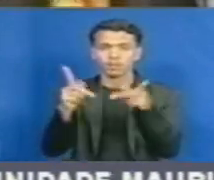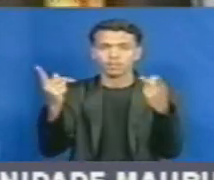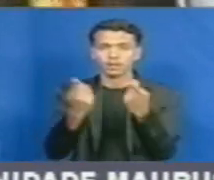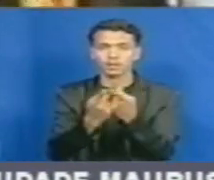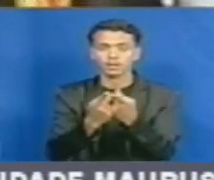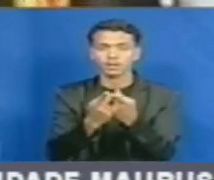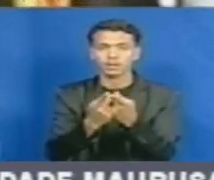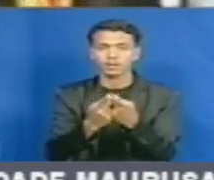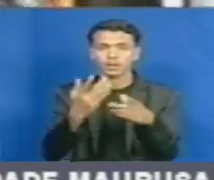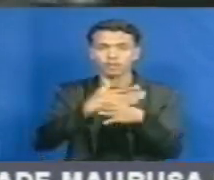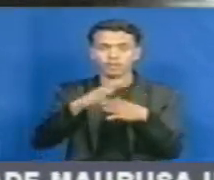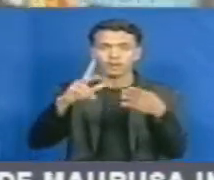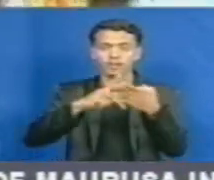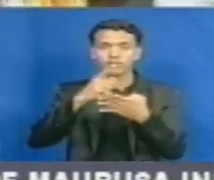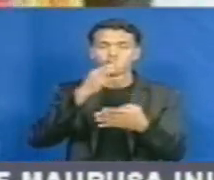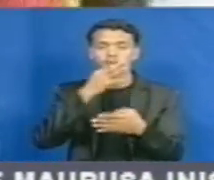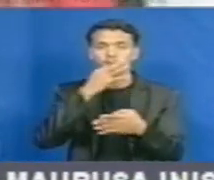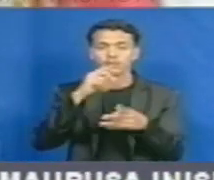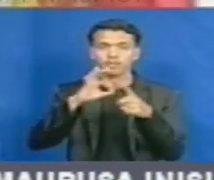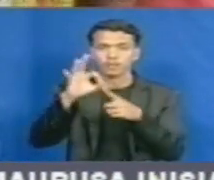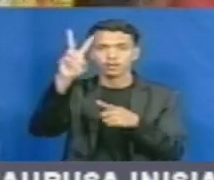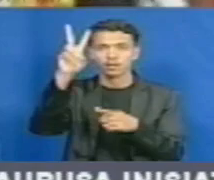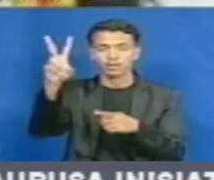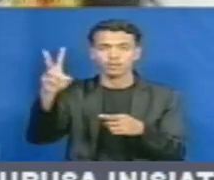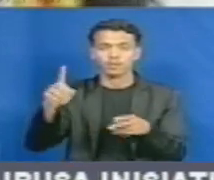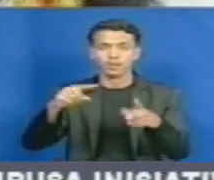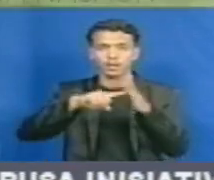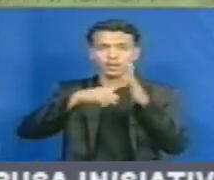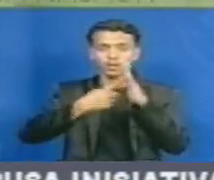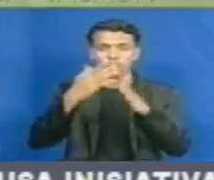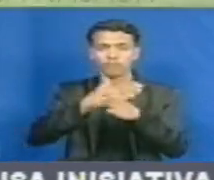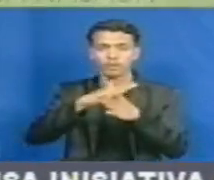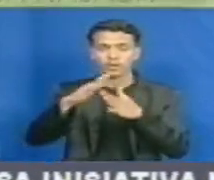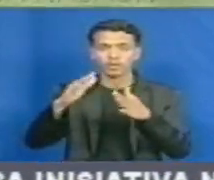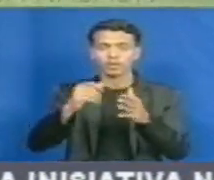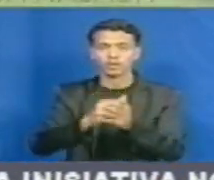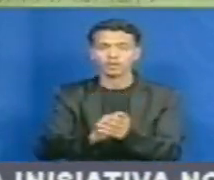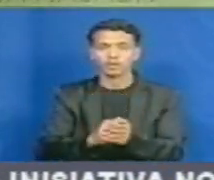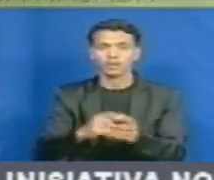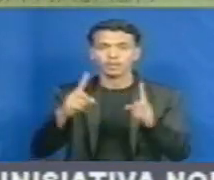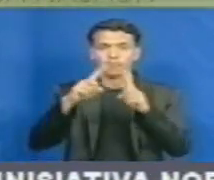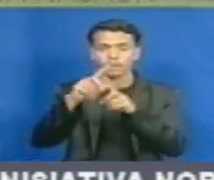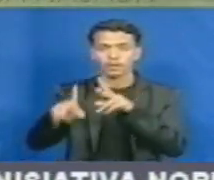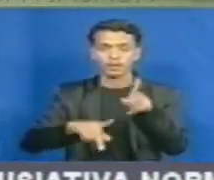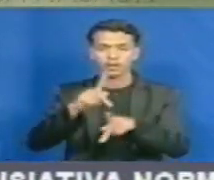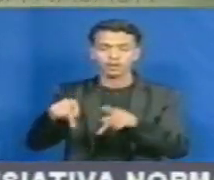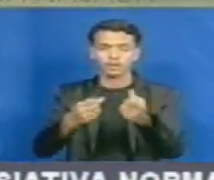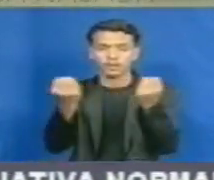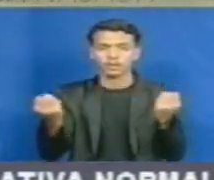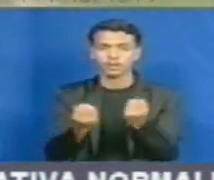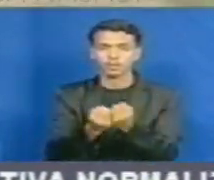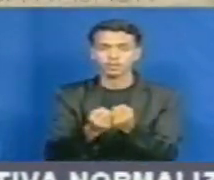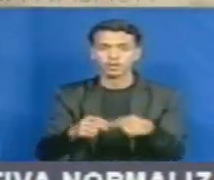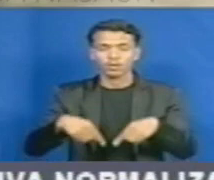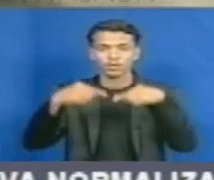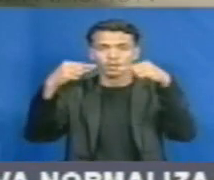Distribuidor Produto Cesta Básica Fase da Rua Que Posto Osu, Rahu Distribuiona Produto para Beneficiário Sira e Suku Osorua, Rode Agenta